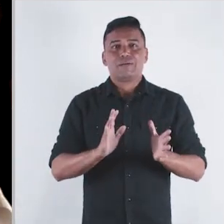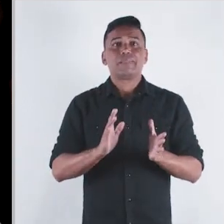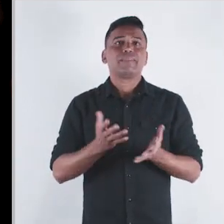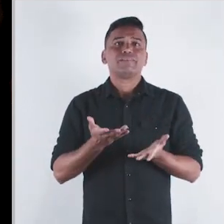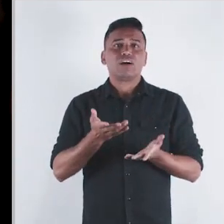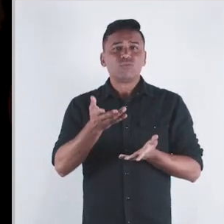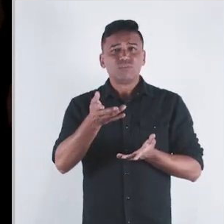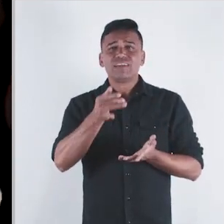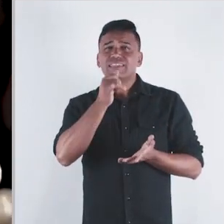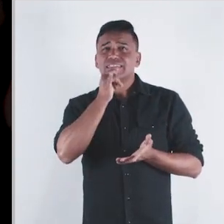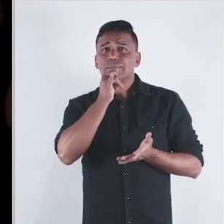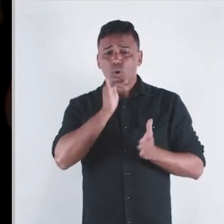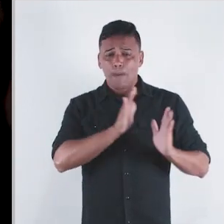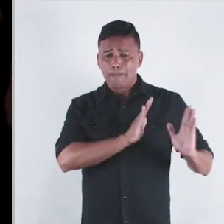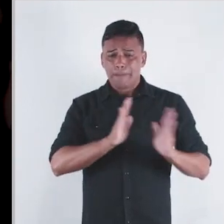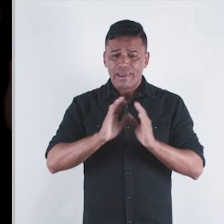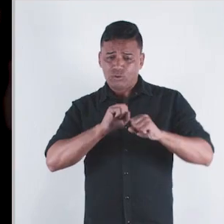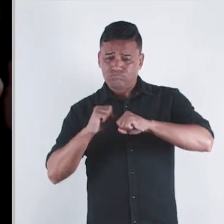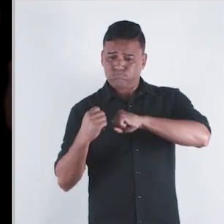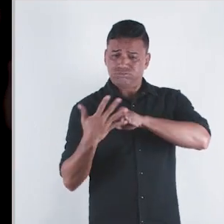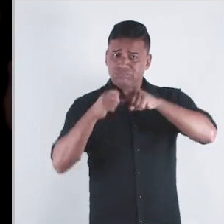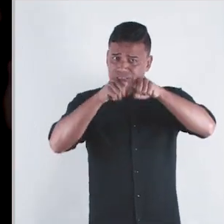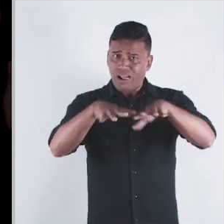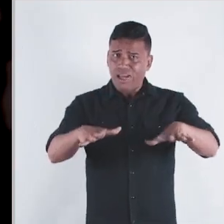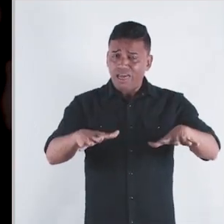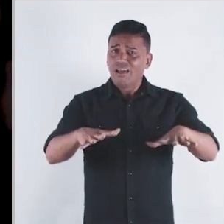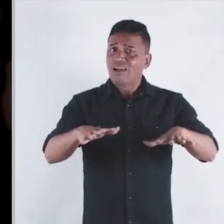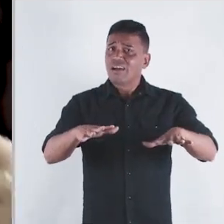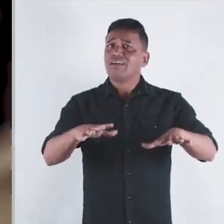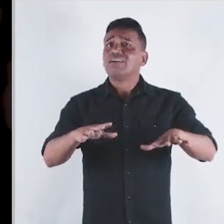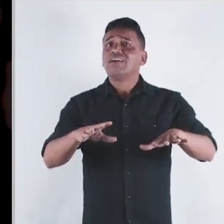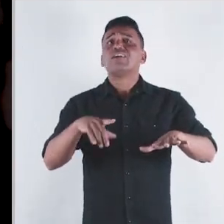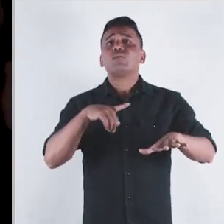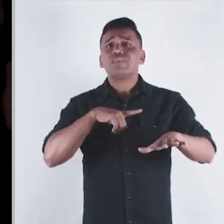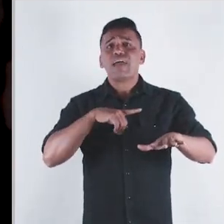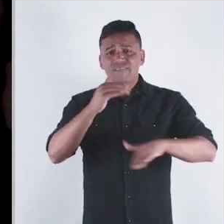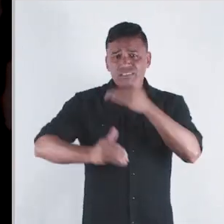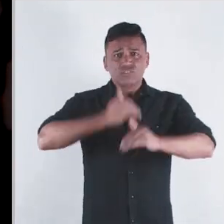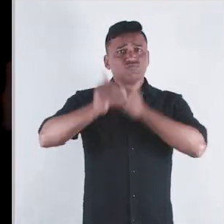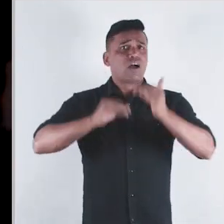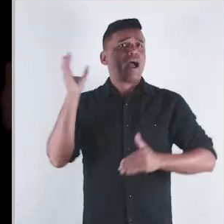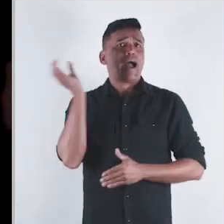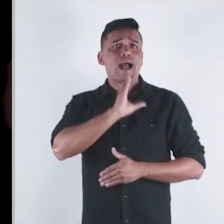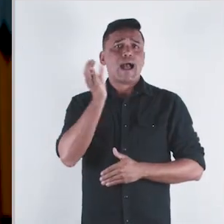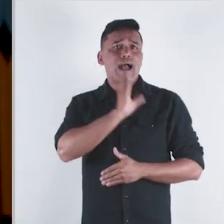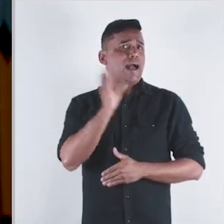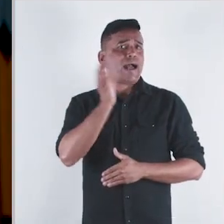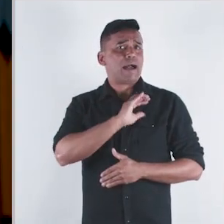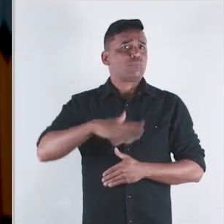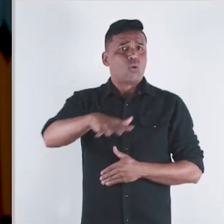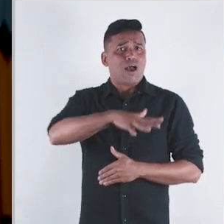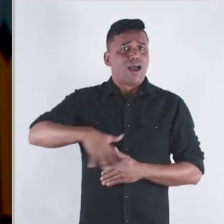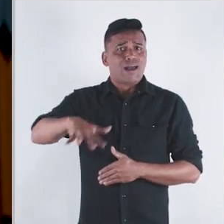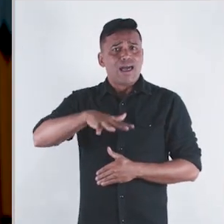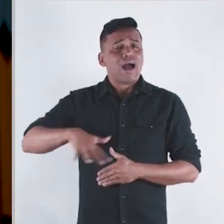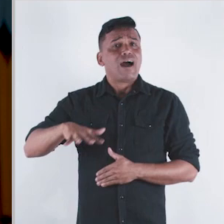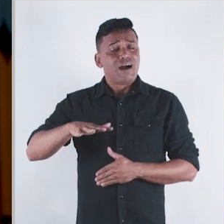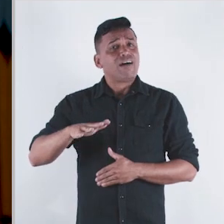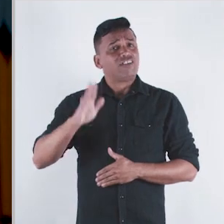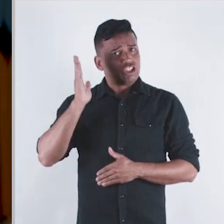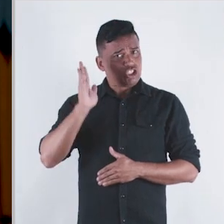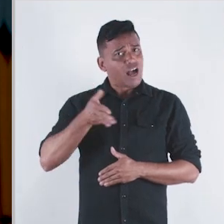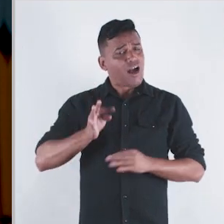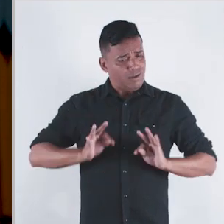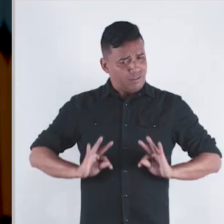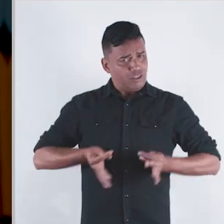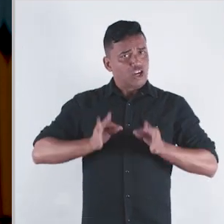Com essa pandemia, a gente teve uma aceleração de vários processos, né, que nós já tínhamos